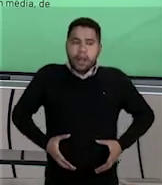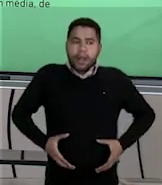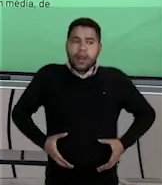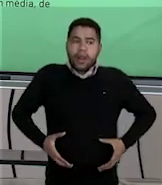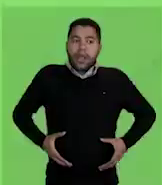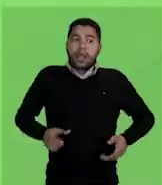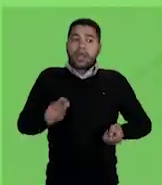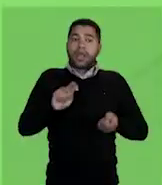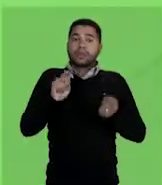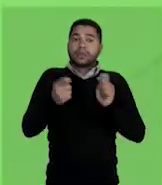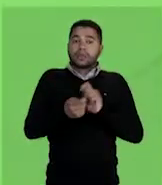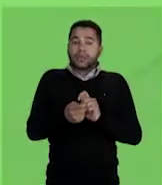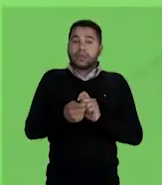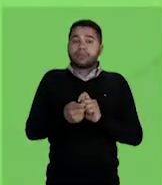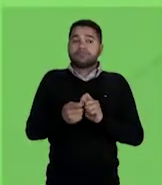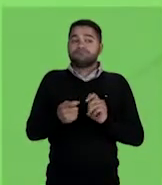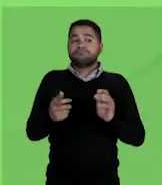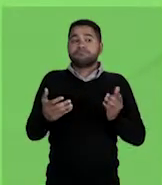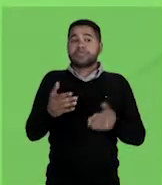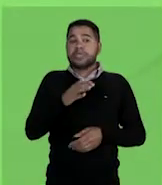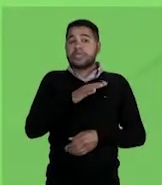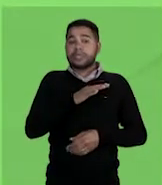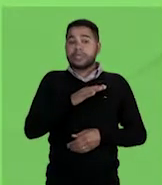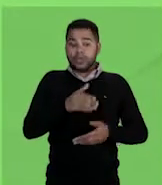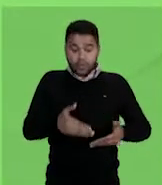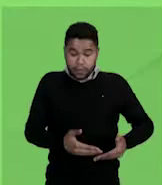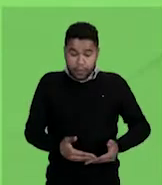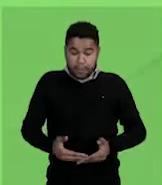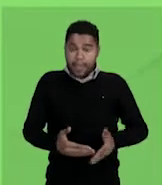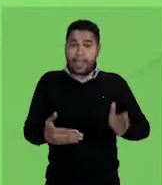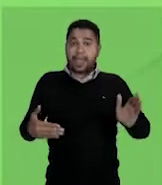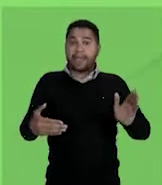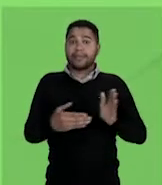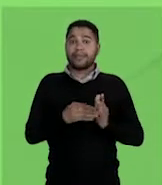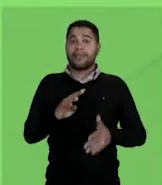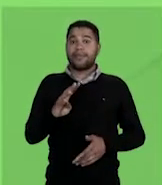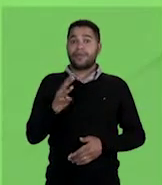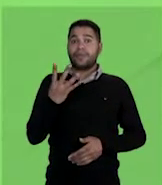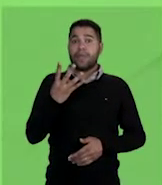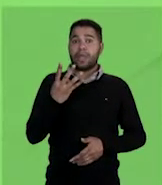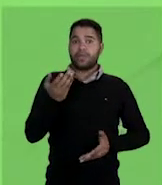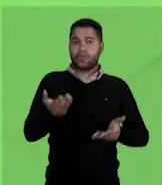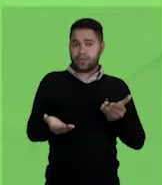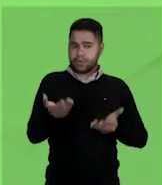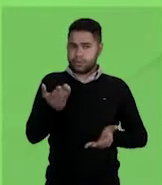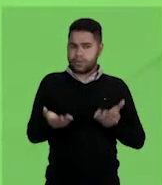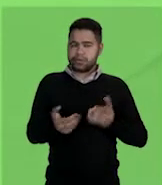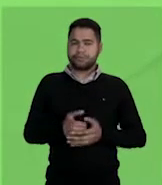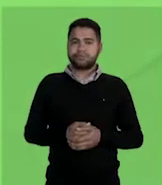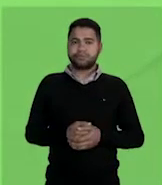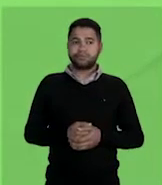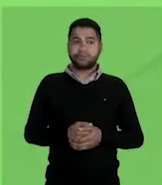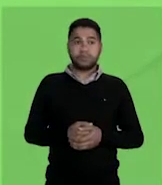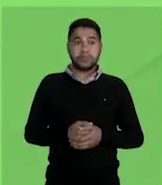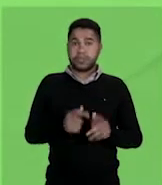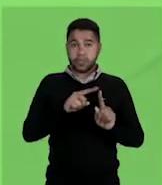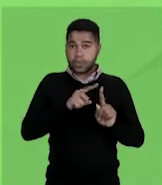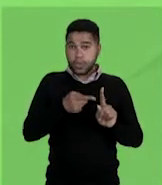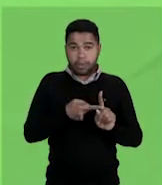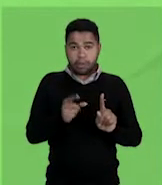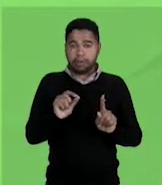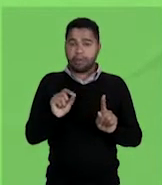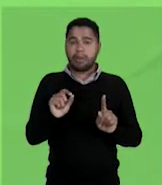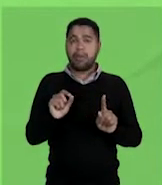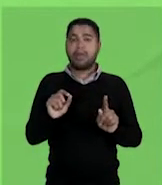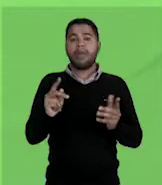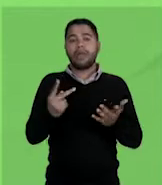de adaptar-se para acomodar uma criança de até 4 quilos. Quando não há gravidez, ocorre